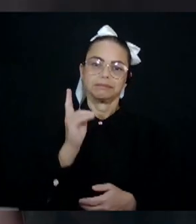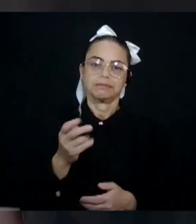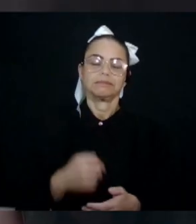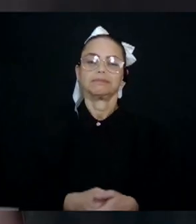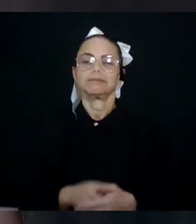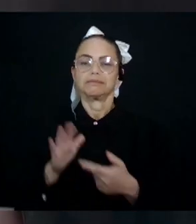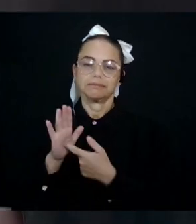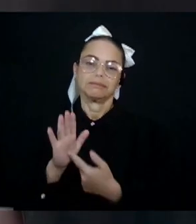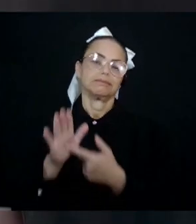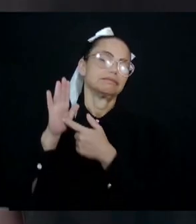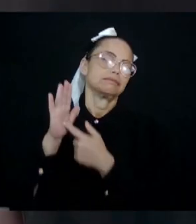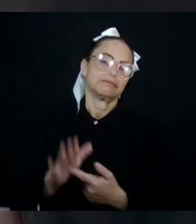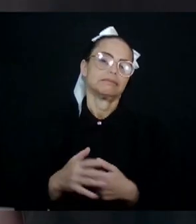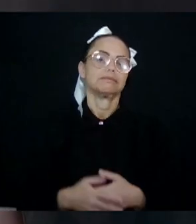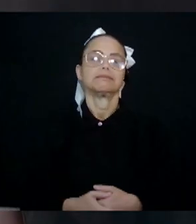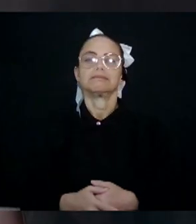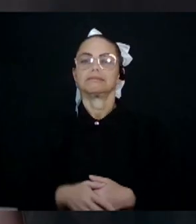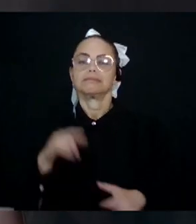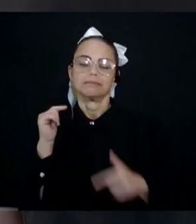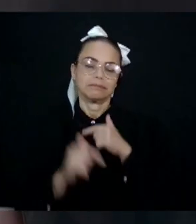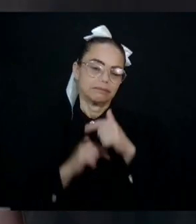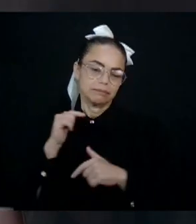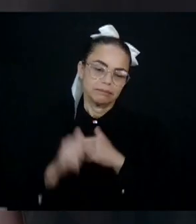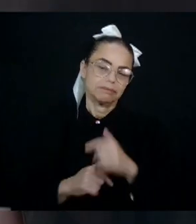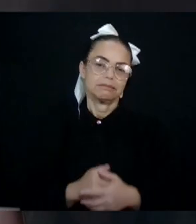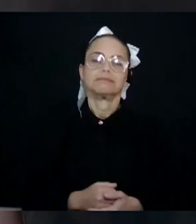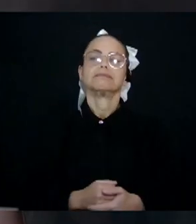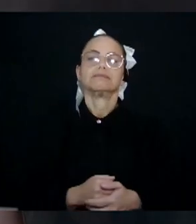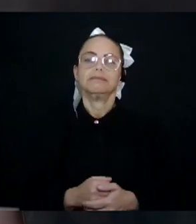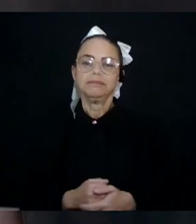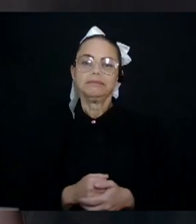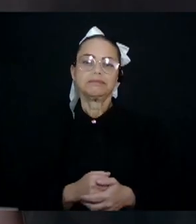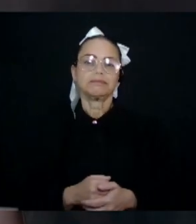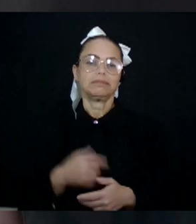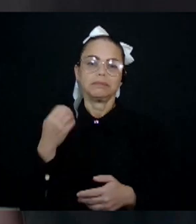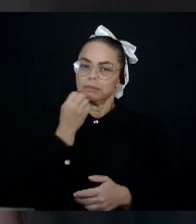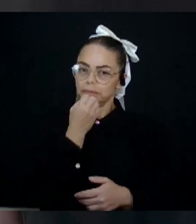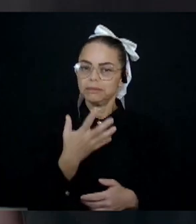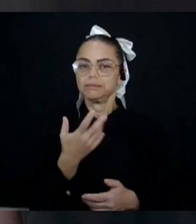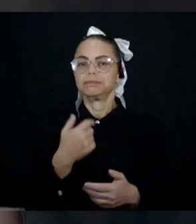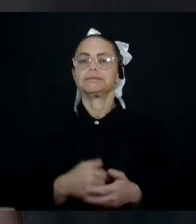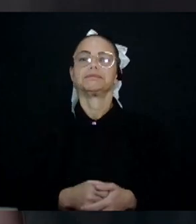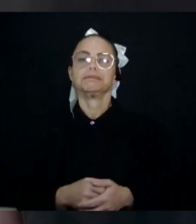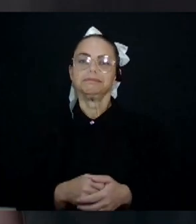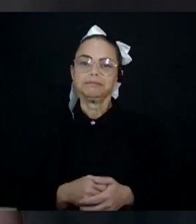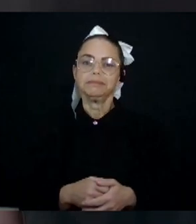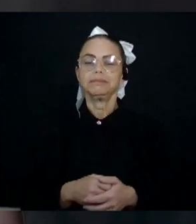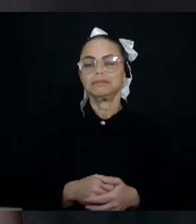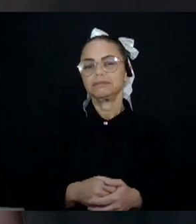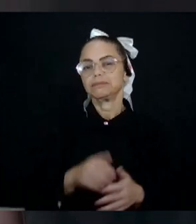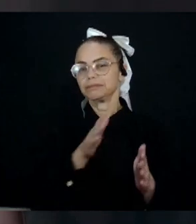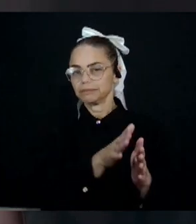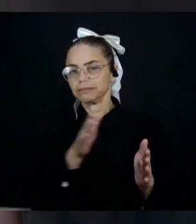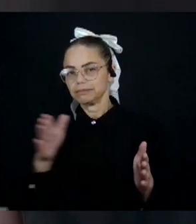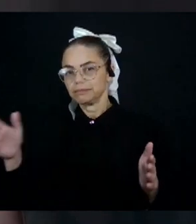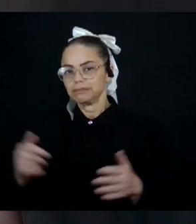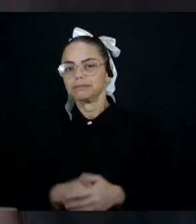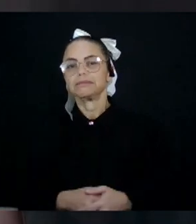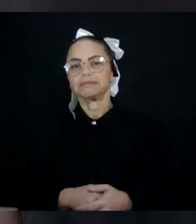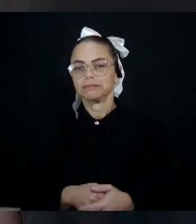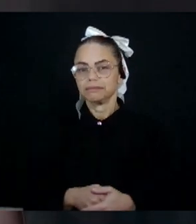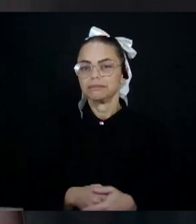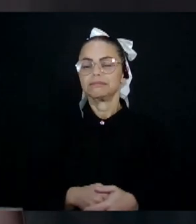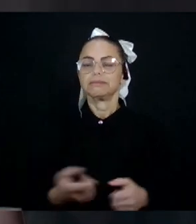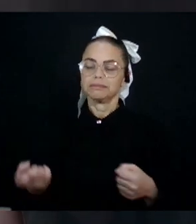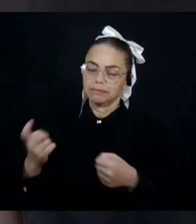mostrando essas nossas atividades, sempre com desempenho bom. Mas tem momentos como esse, né, de